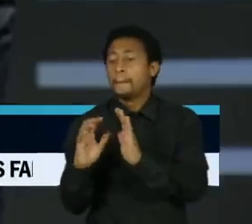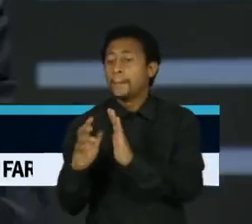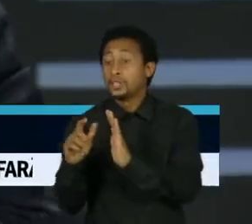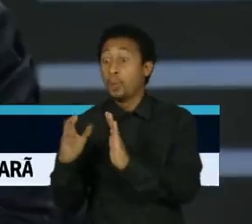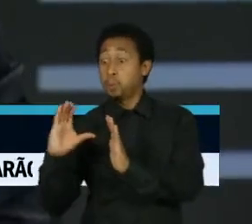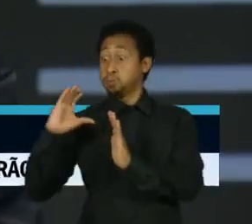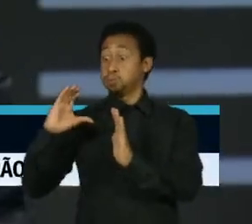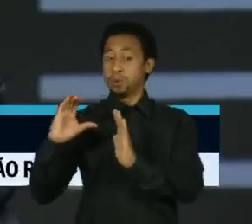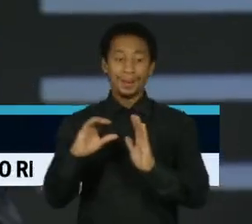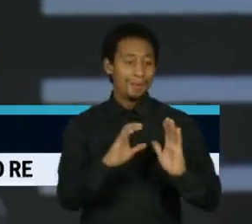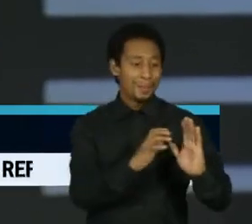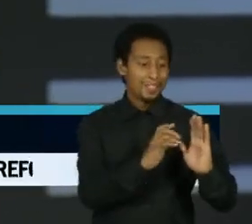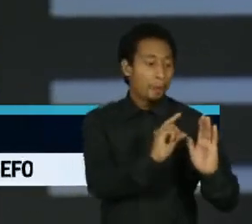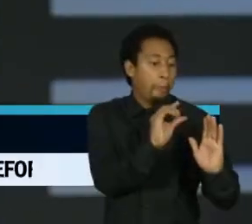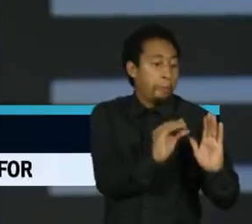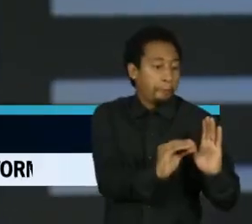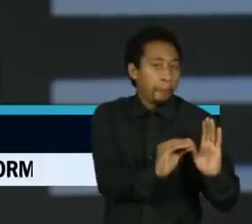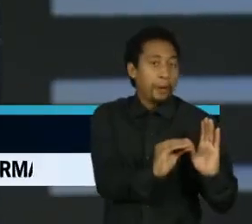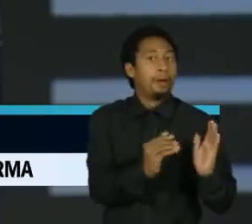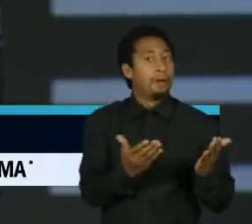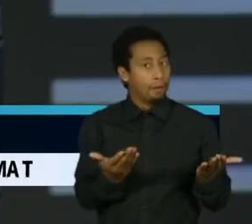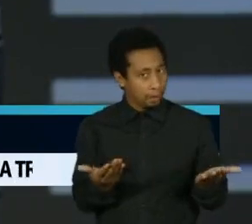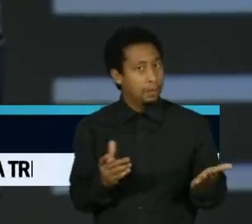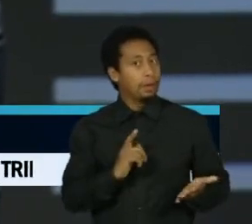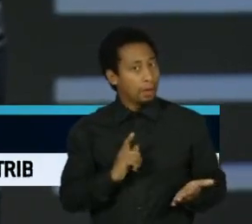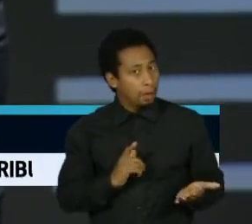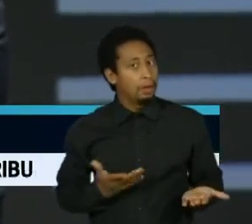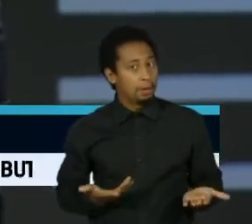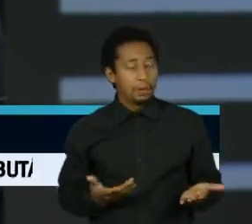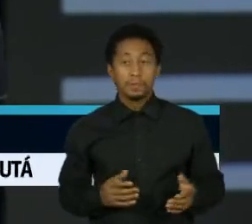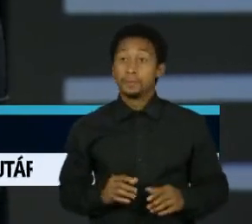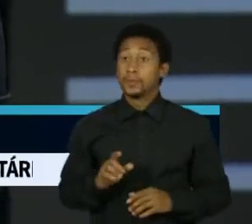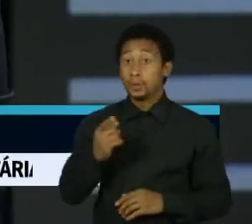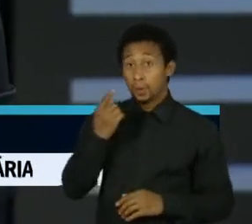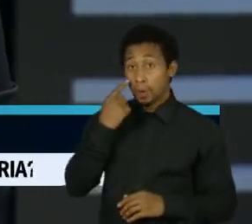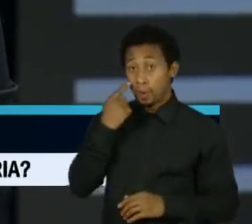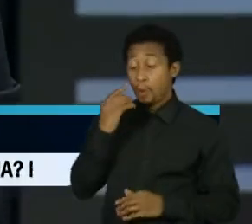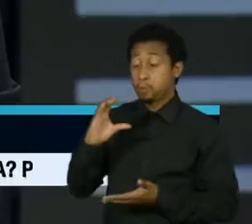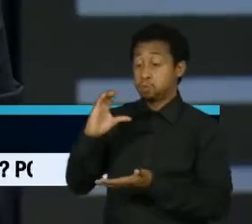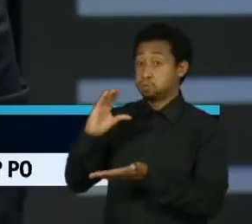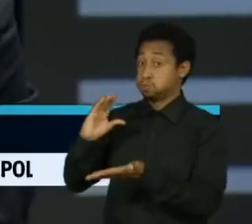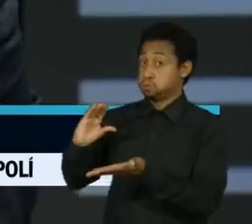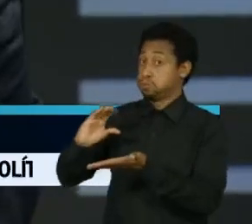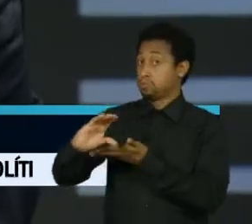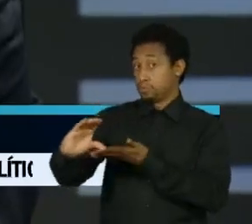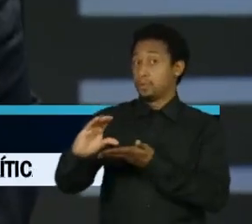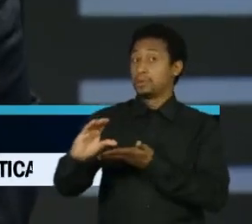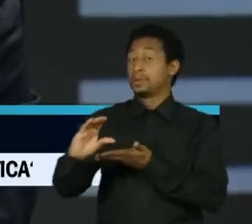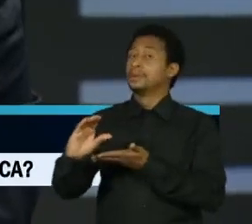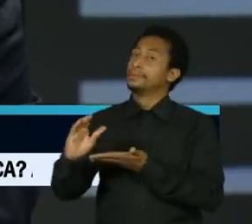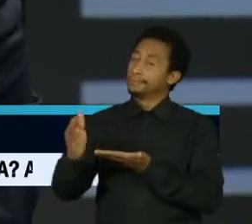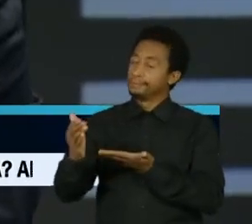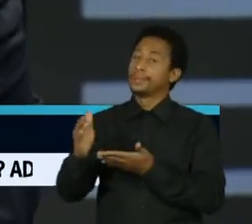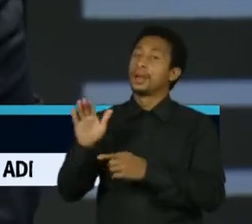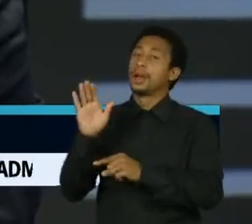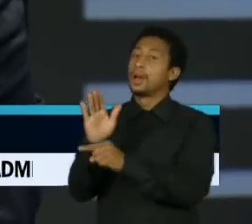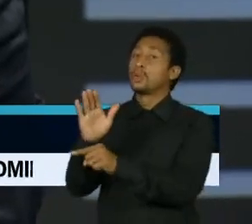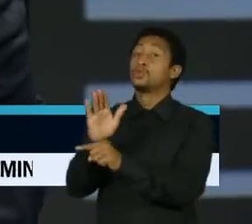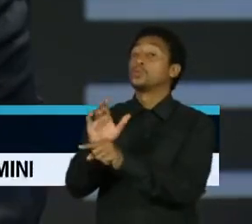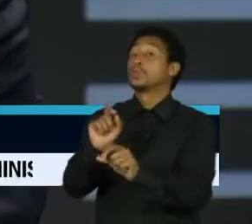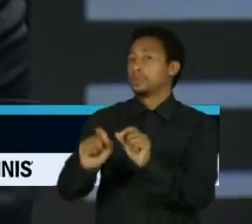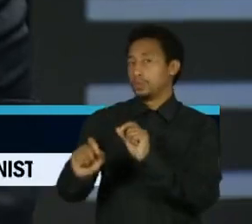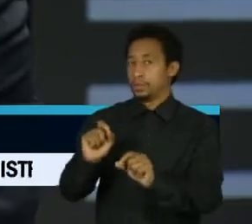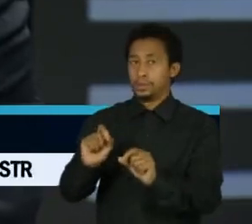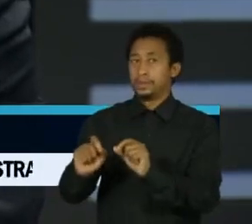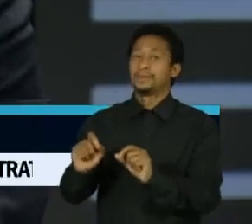candidatos O Fundão ele dirigiu devemos assim o destino ordeiro para quem tem